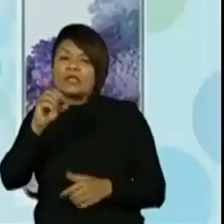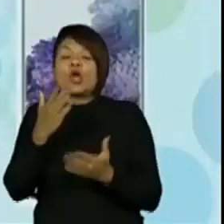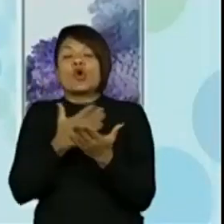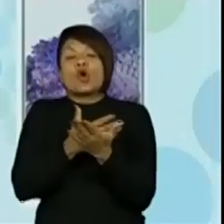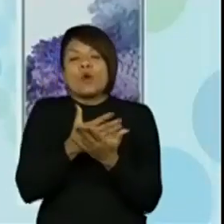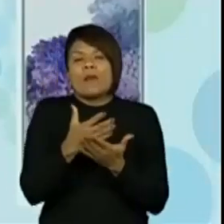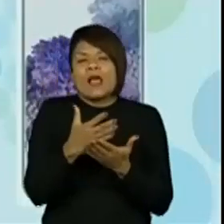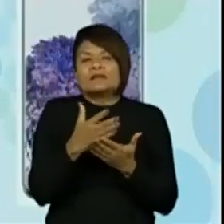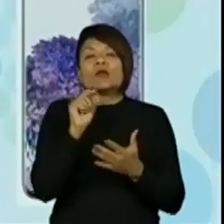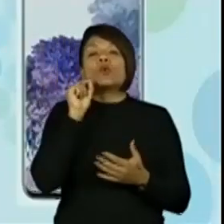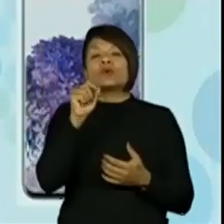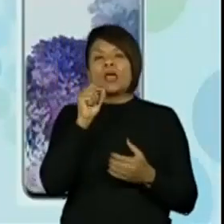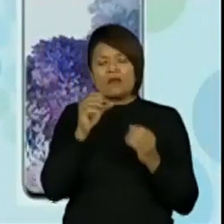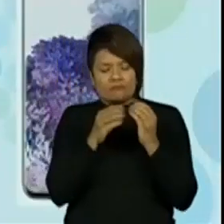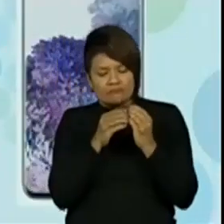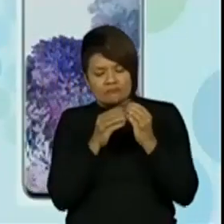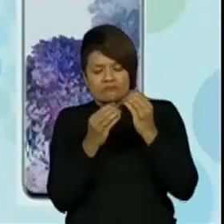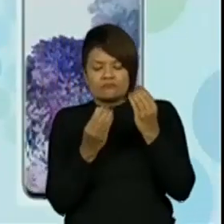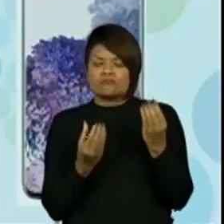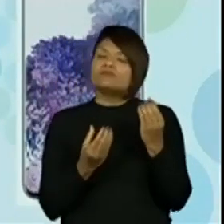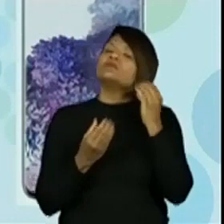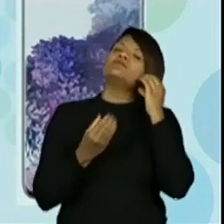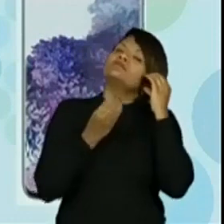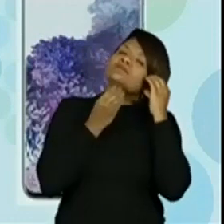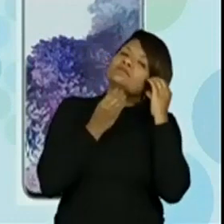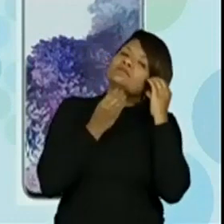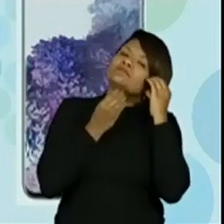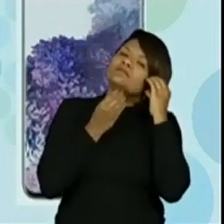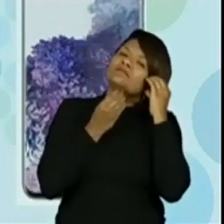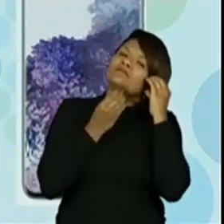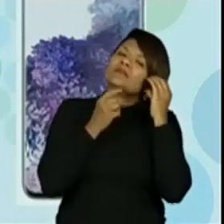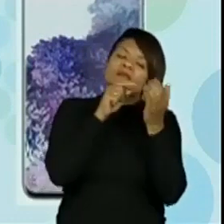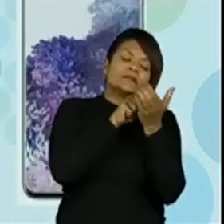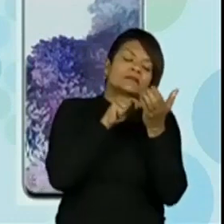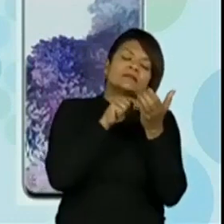na nossa vida. Quando aparece o celular na nossa mão.